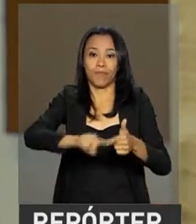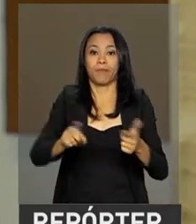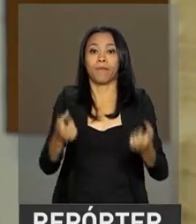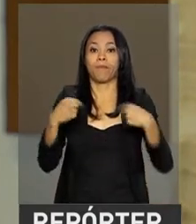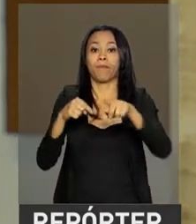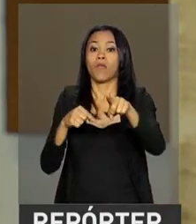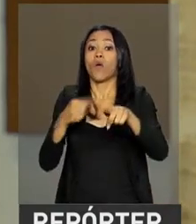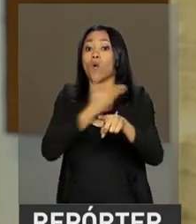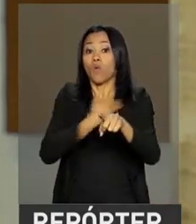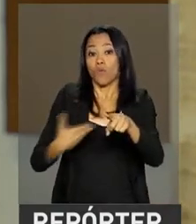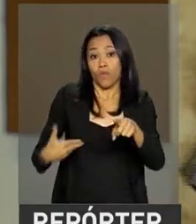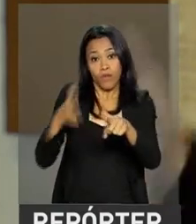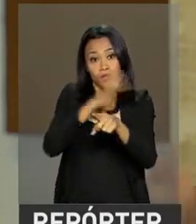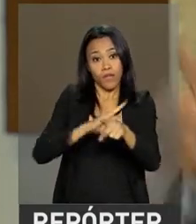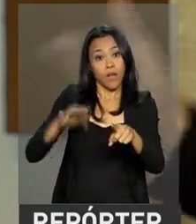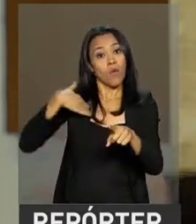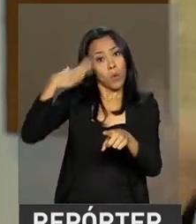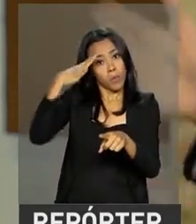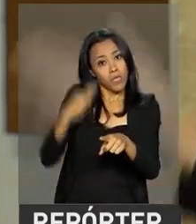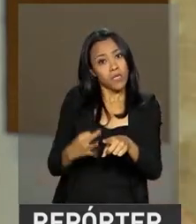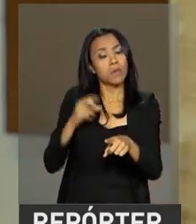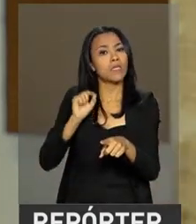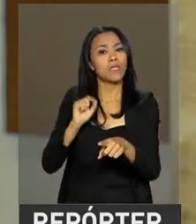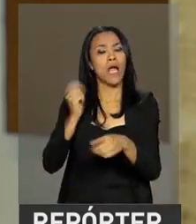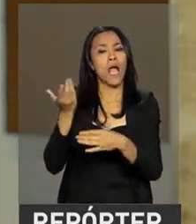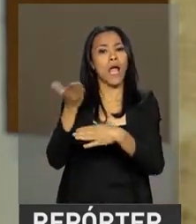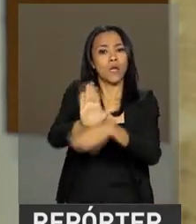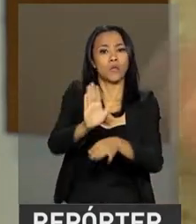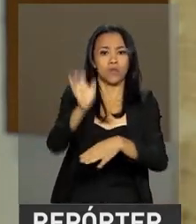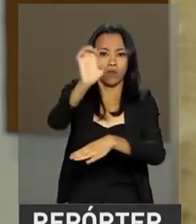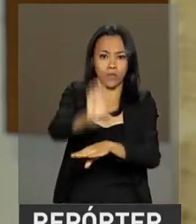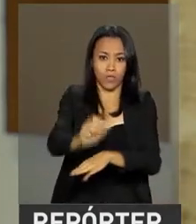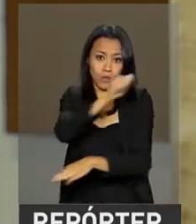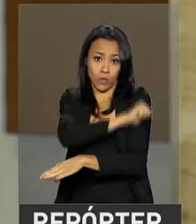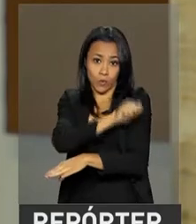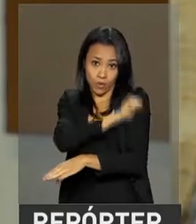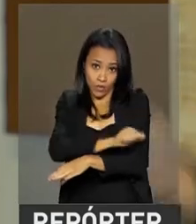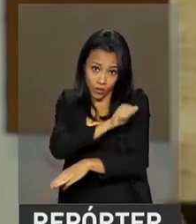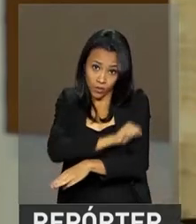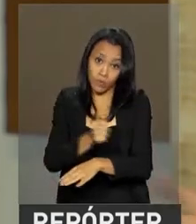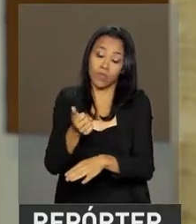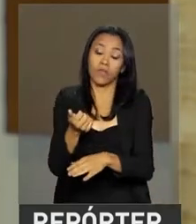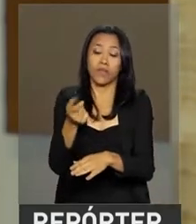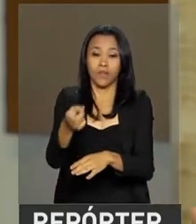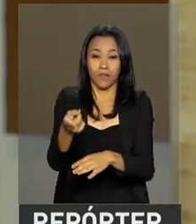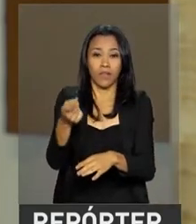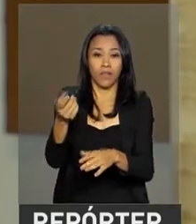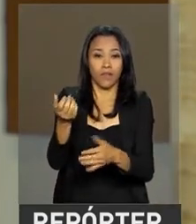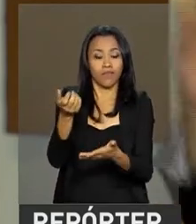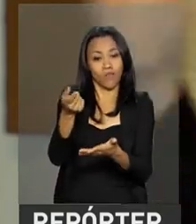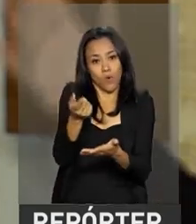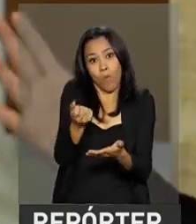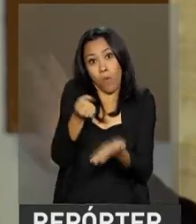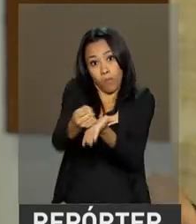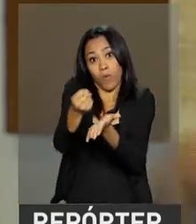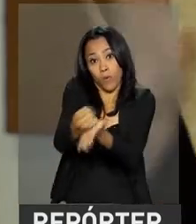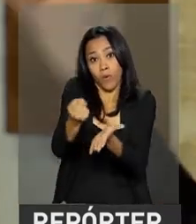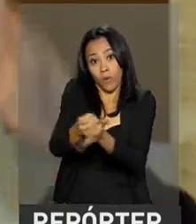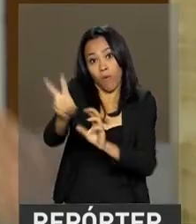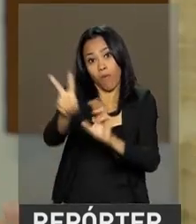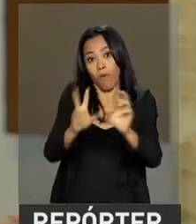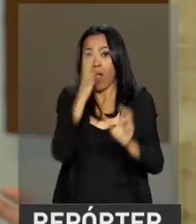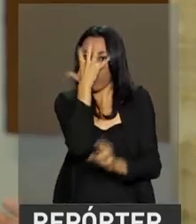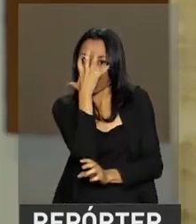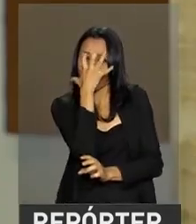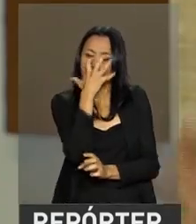é ajudar o rio de janeiro a sair da crise inclusive por meio do apoio ao carnaval mas não só uma